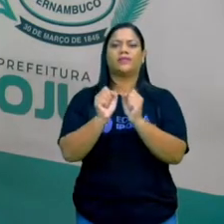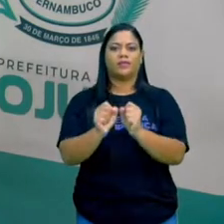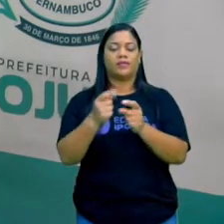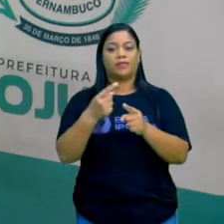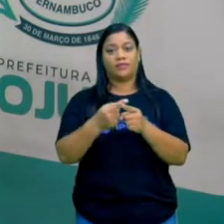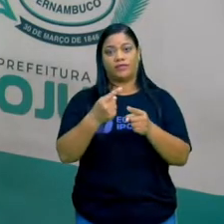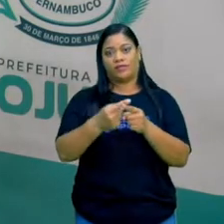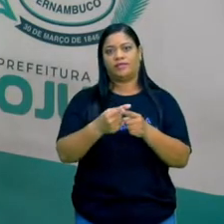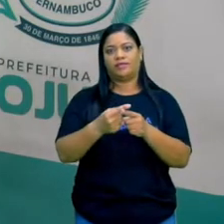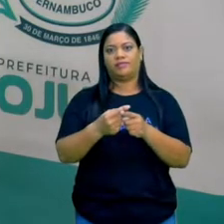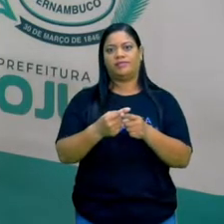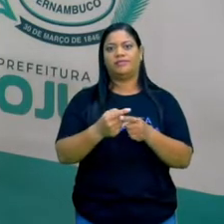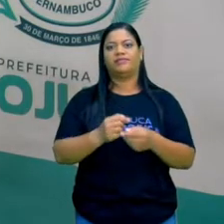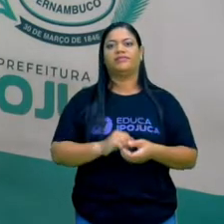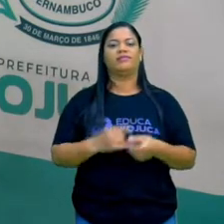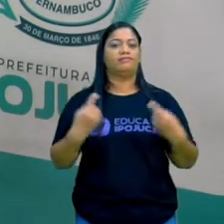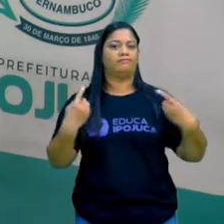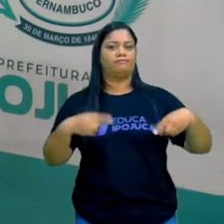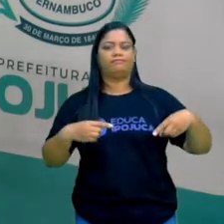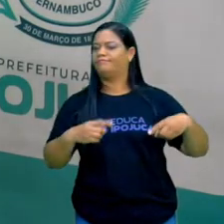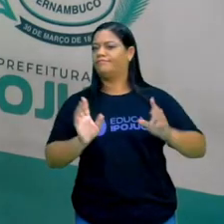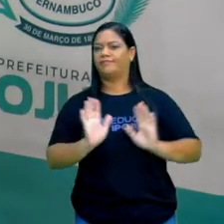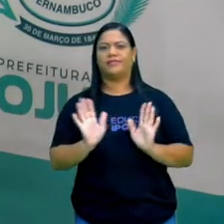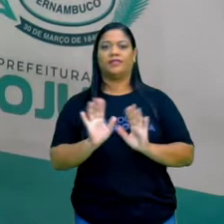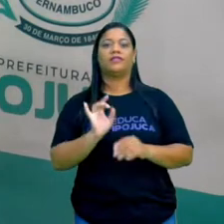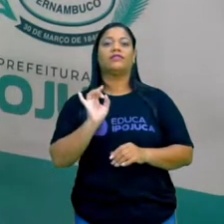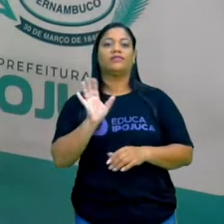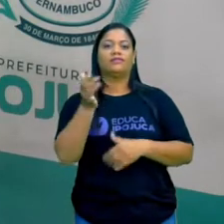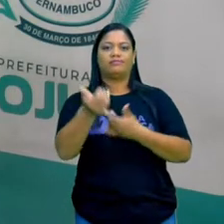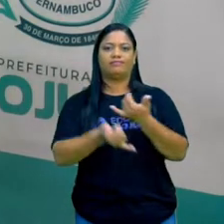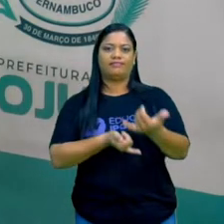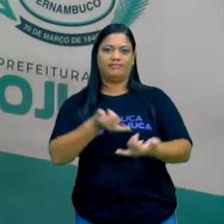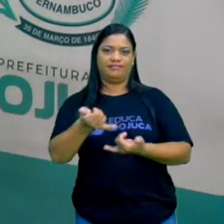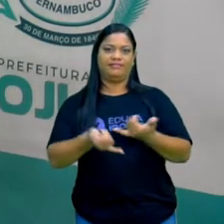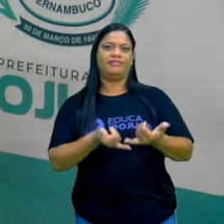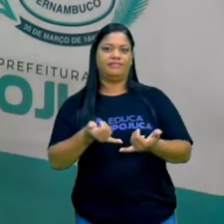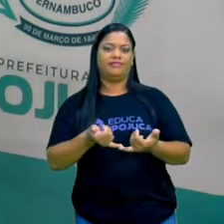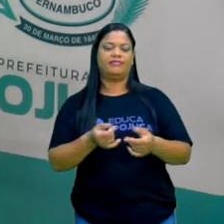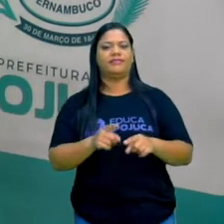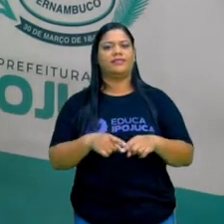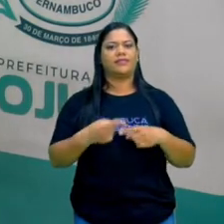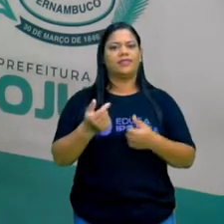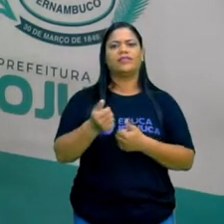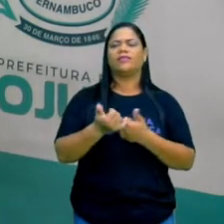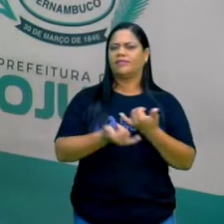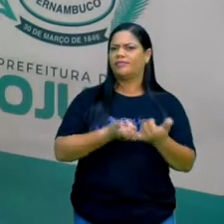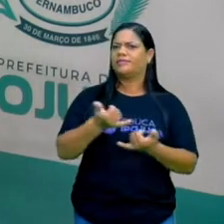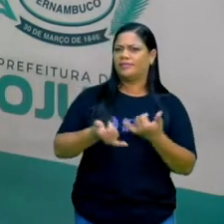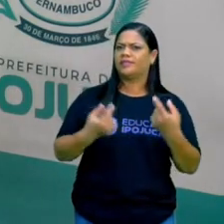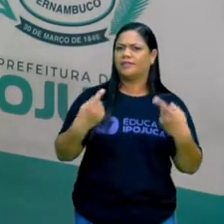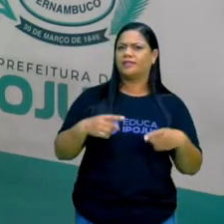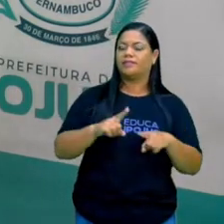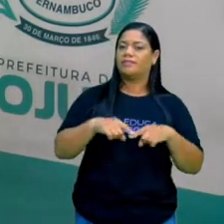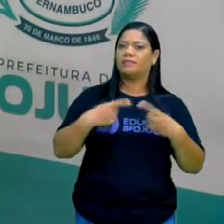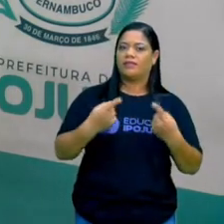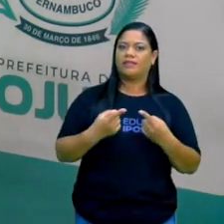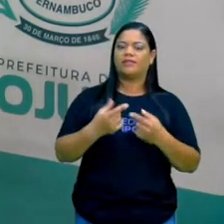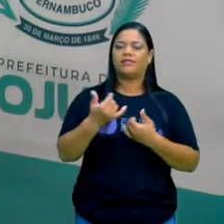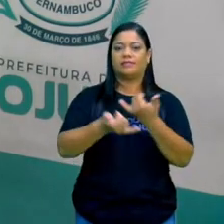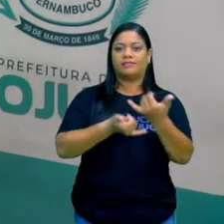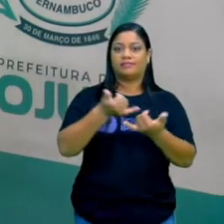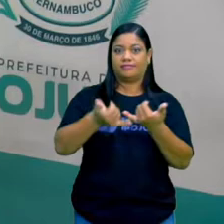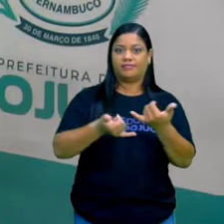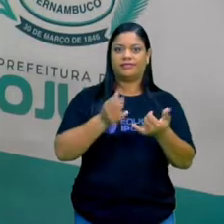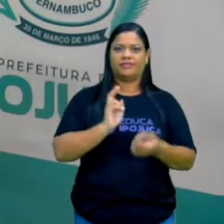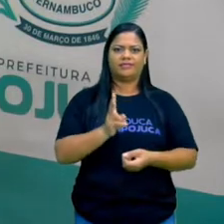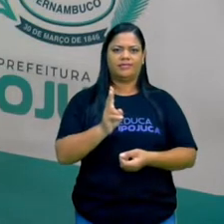porque ele não é competitivo, nem sempre, né? Às vezes pode até se jogar um jogo competido, mas a